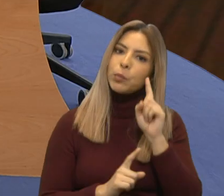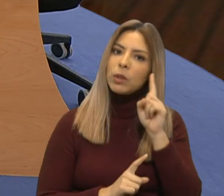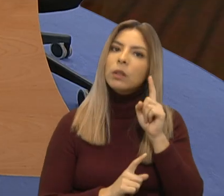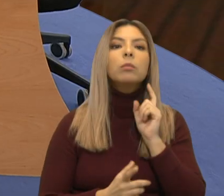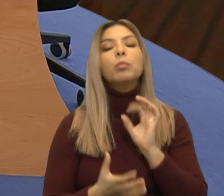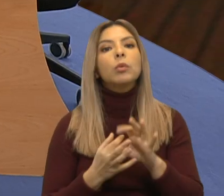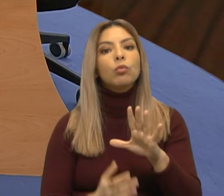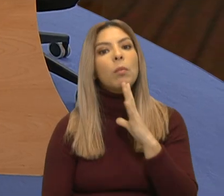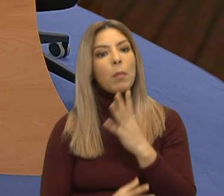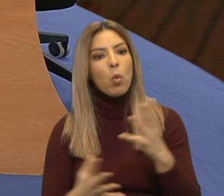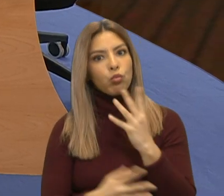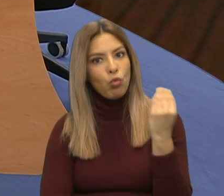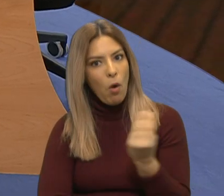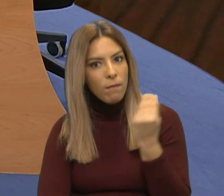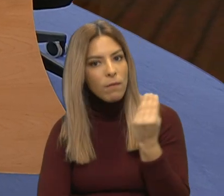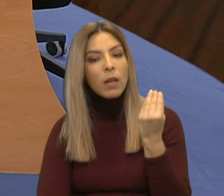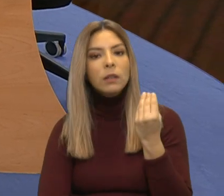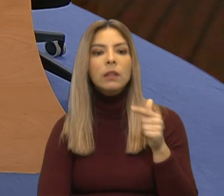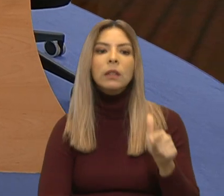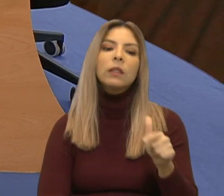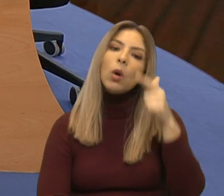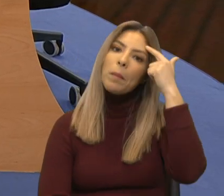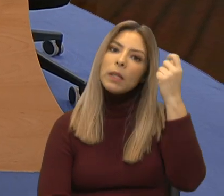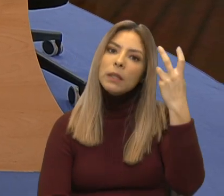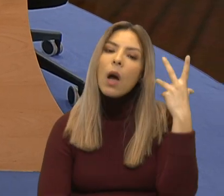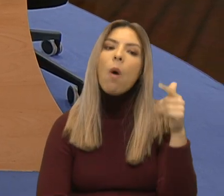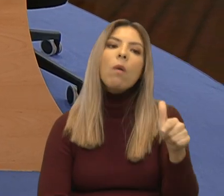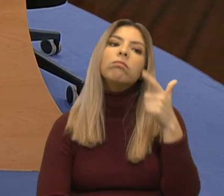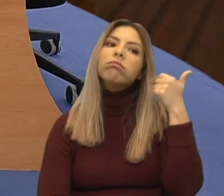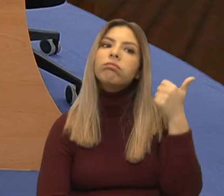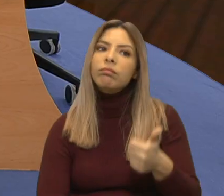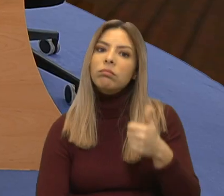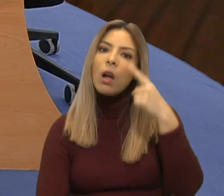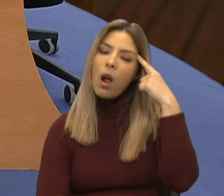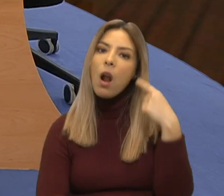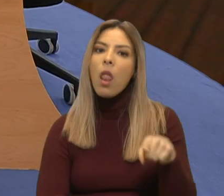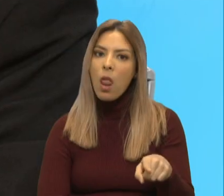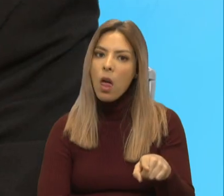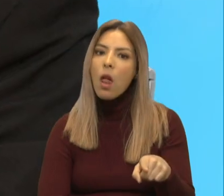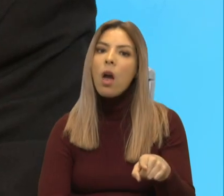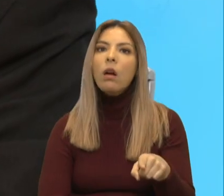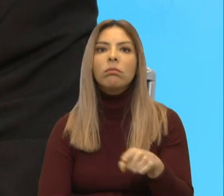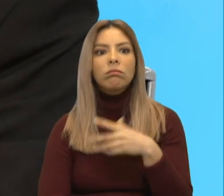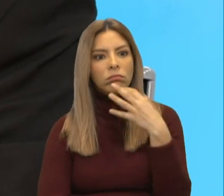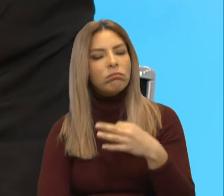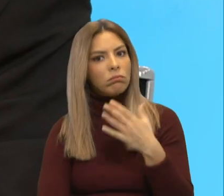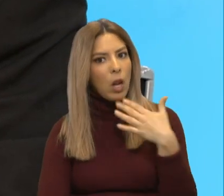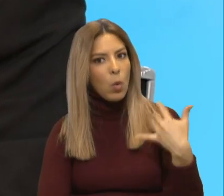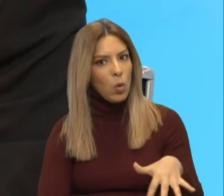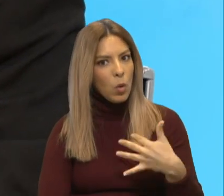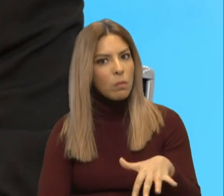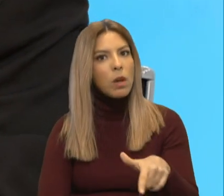uma formação e uma compreensão da realidade bastante grande, não é? Que permite